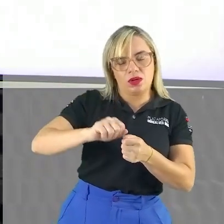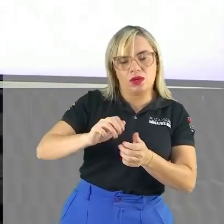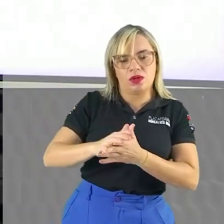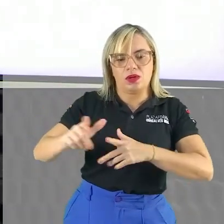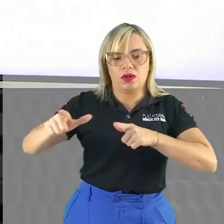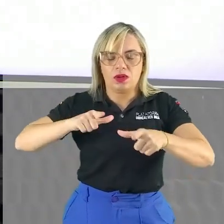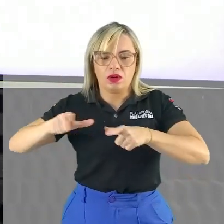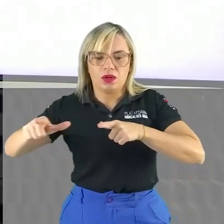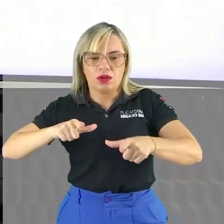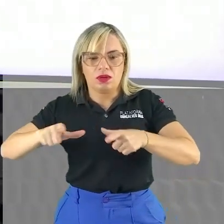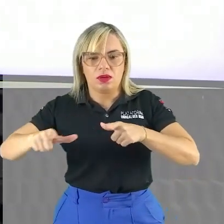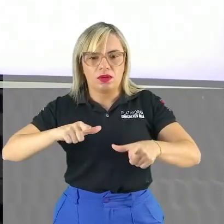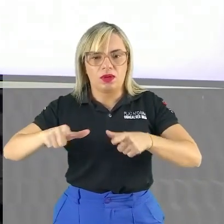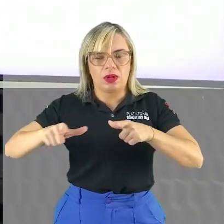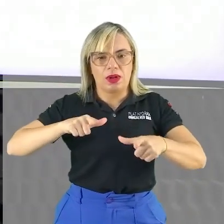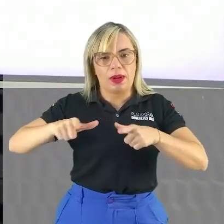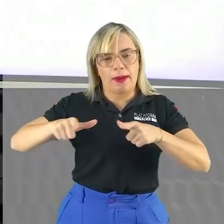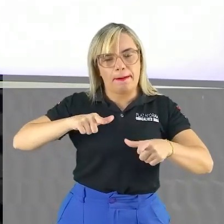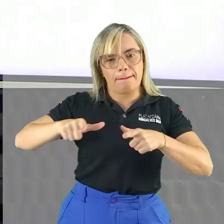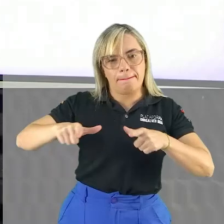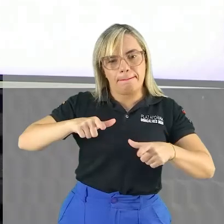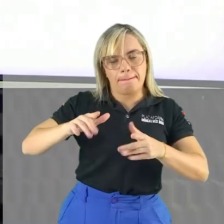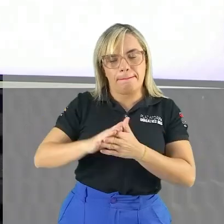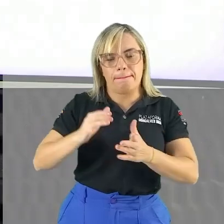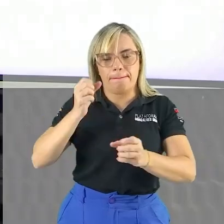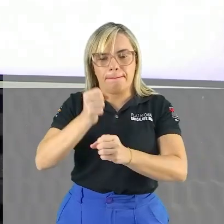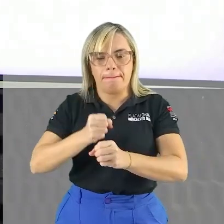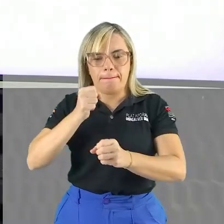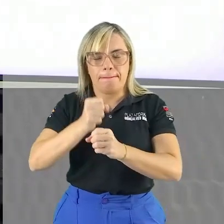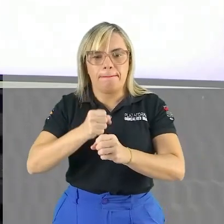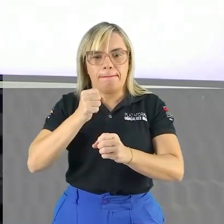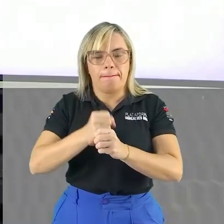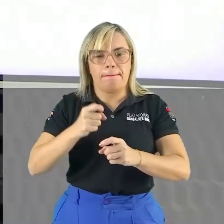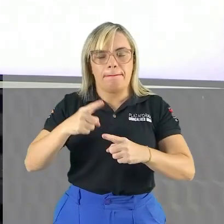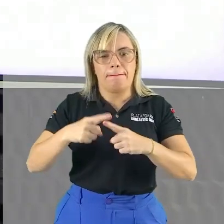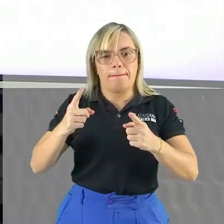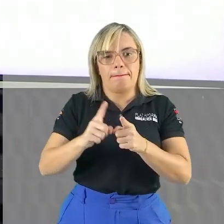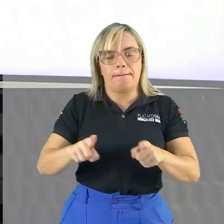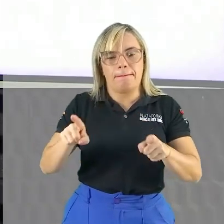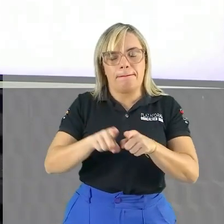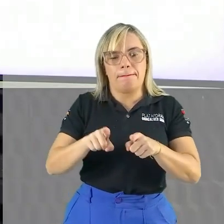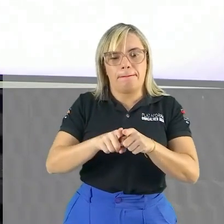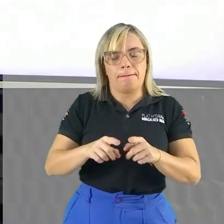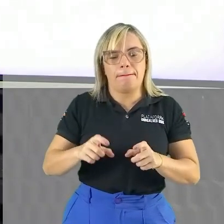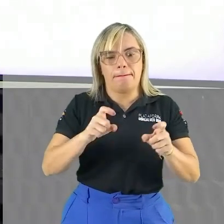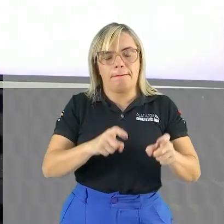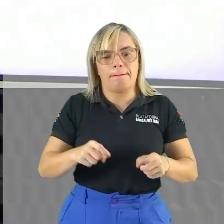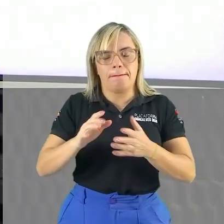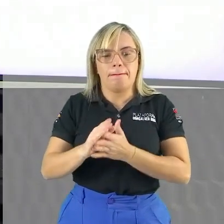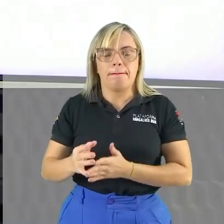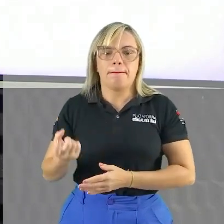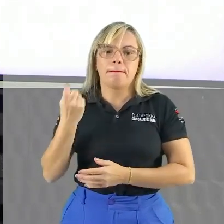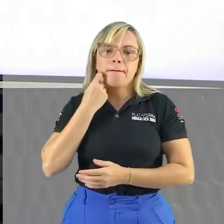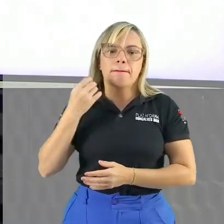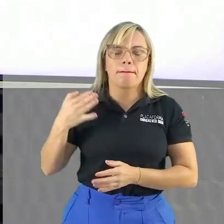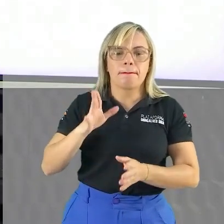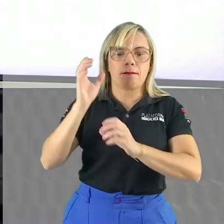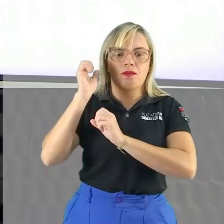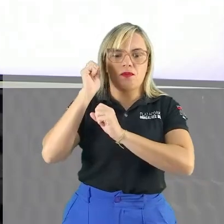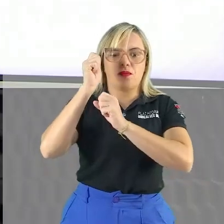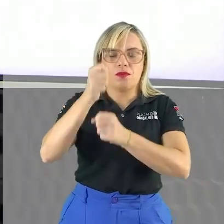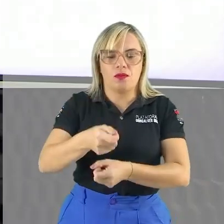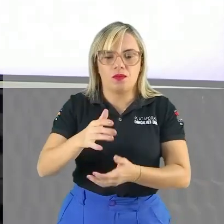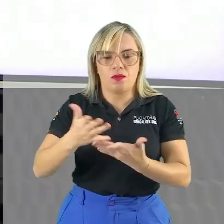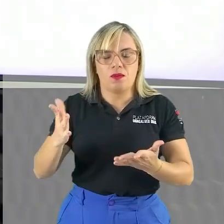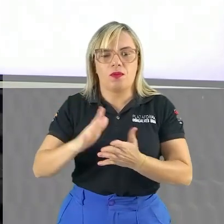afazeres, né, ali de construção, mas também da própria agricultura, de pesca, para esses jesuítas que estavam